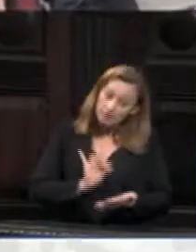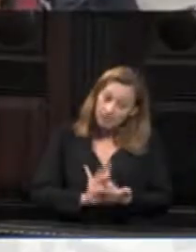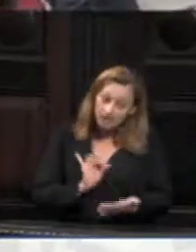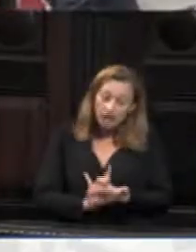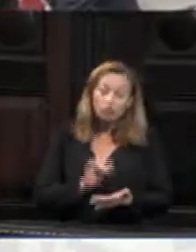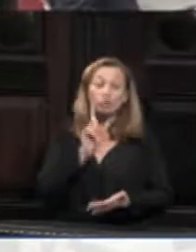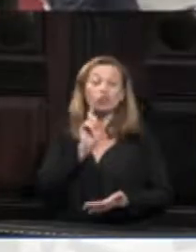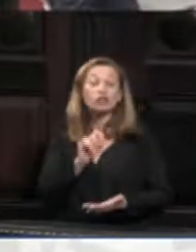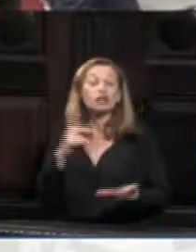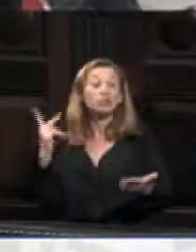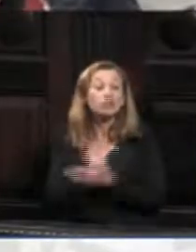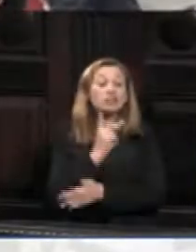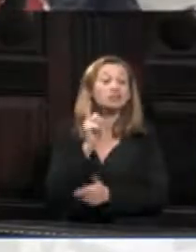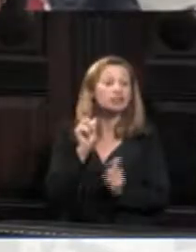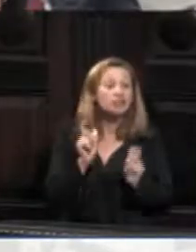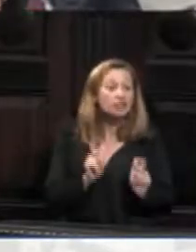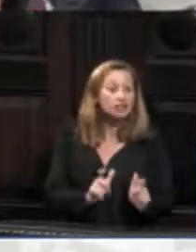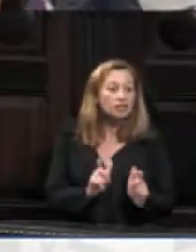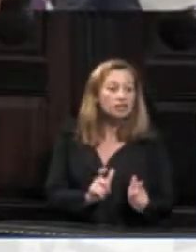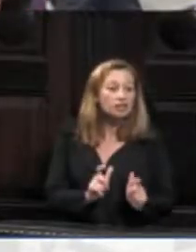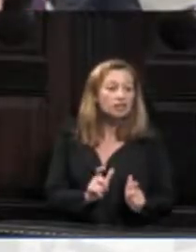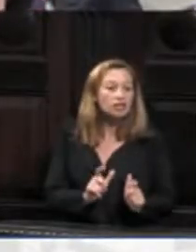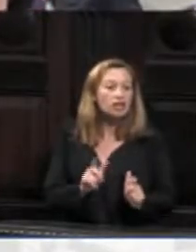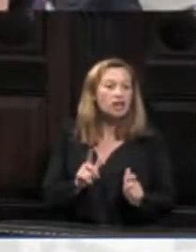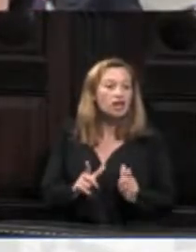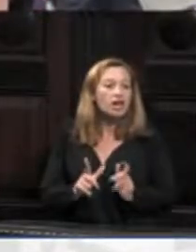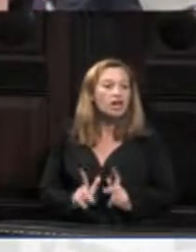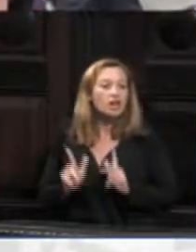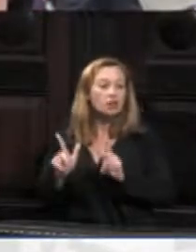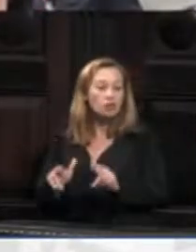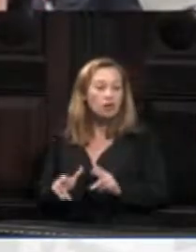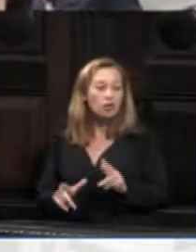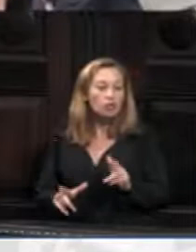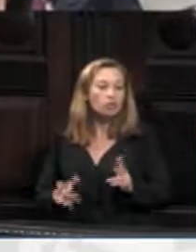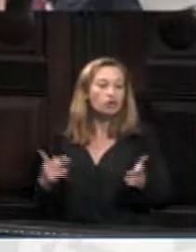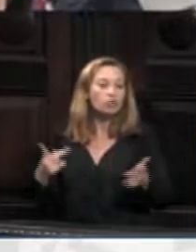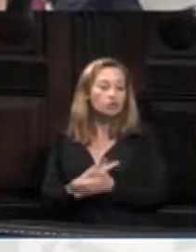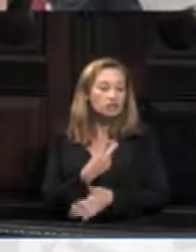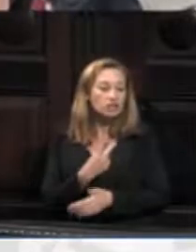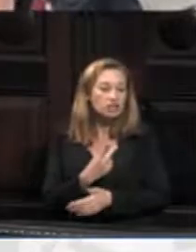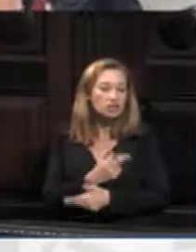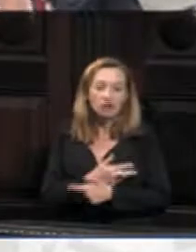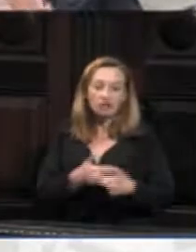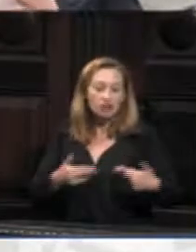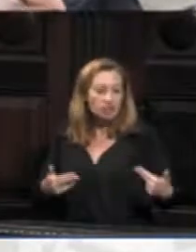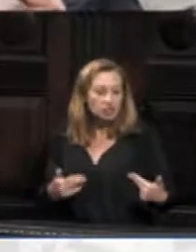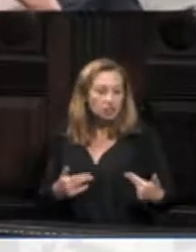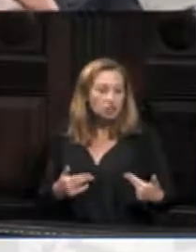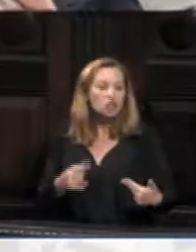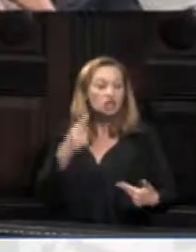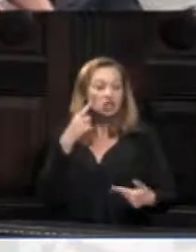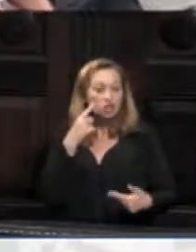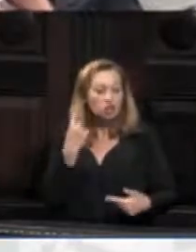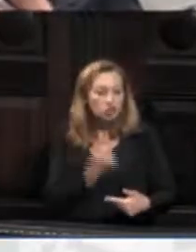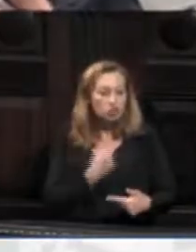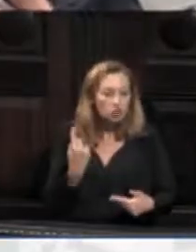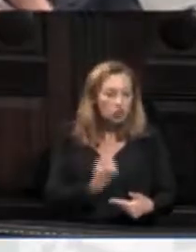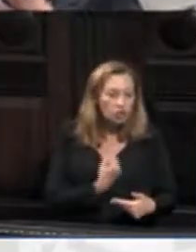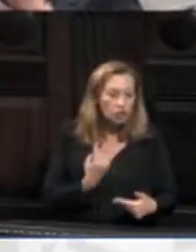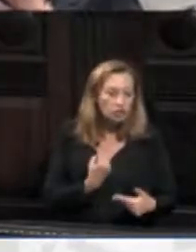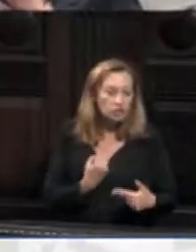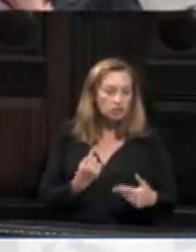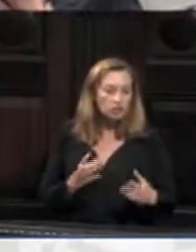está acontecendo aqui é a mesma coisa que vai acontecer no Comitê do Guandu, que nós tentamos fazer. O Comitê do